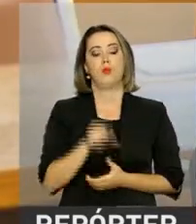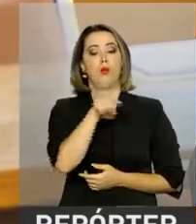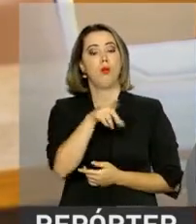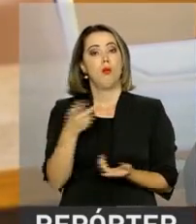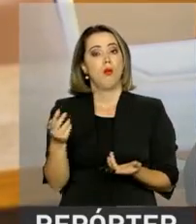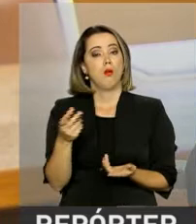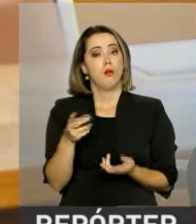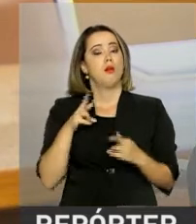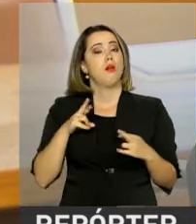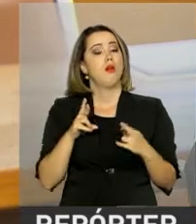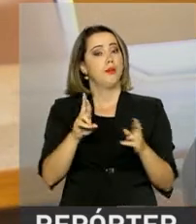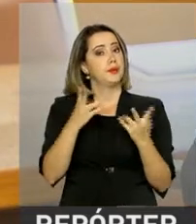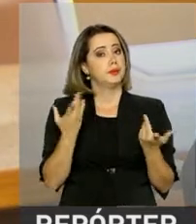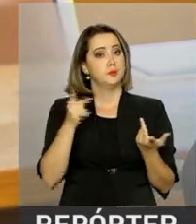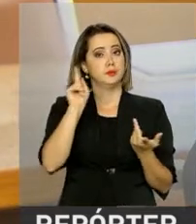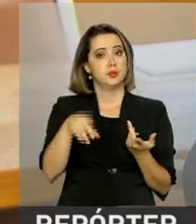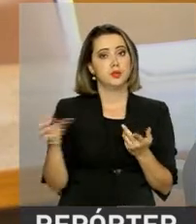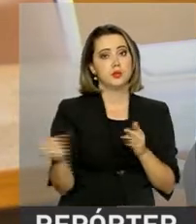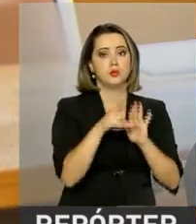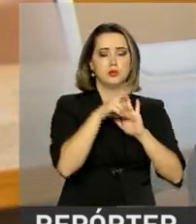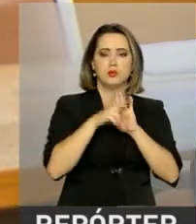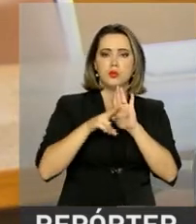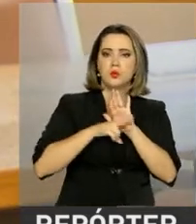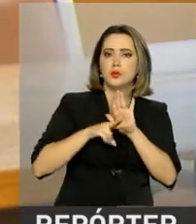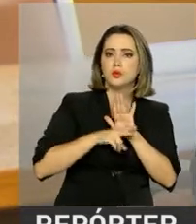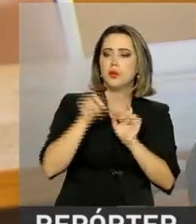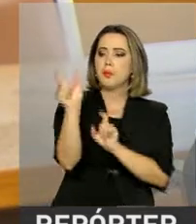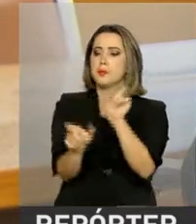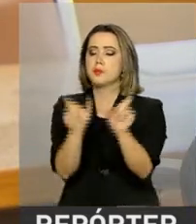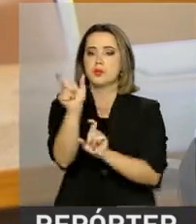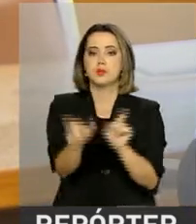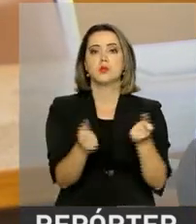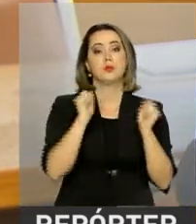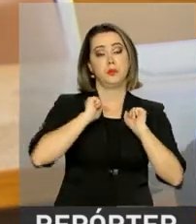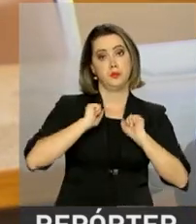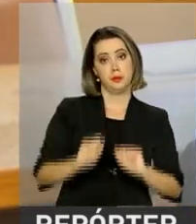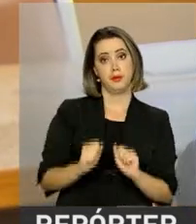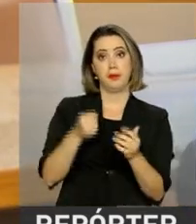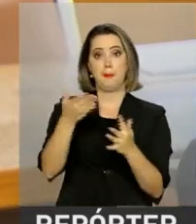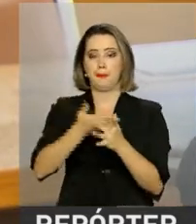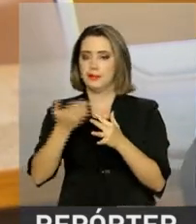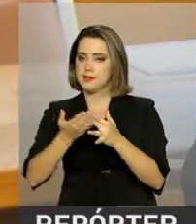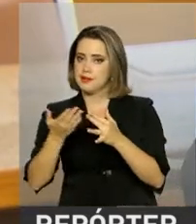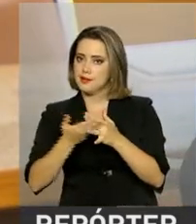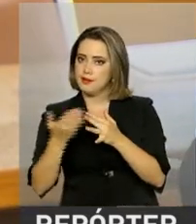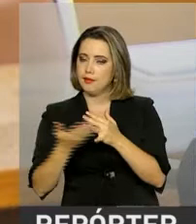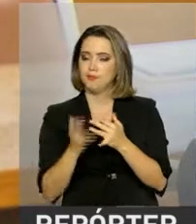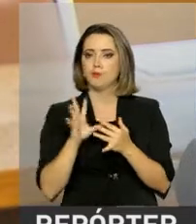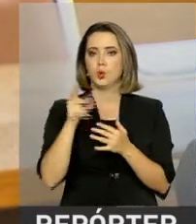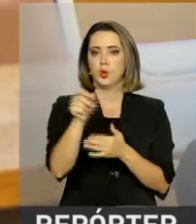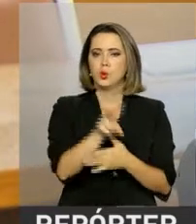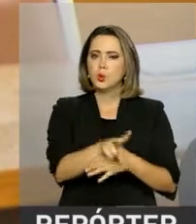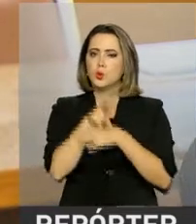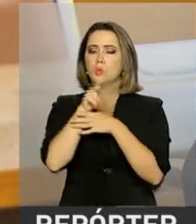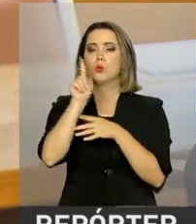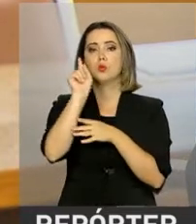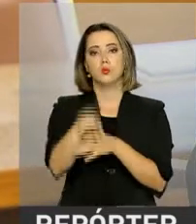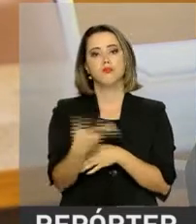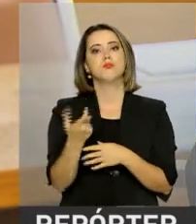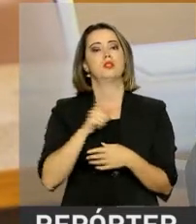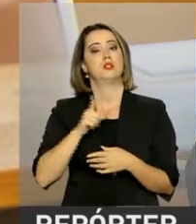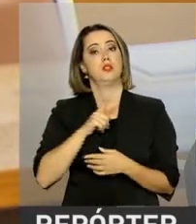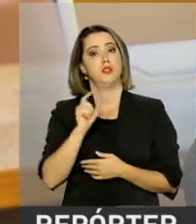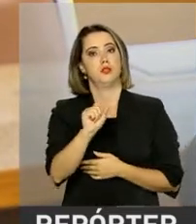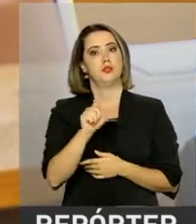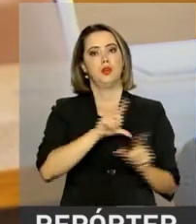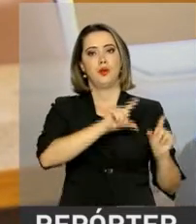com a nova regulação em termos de beneficência por cliente é exatamente essa possibilidade do parcelamento todo o crédito parcelado ele implica